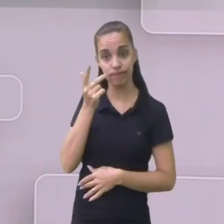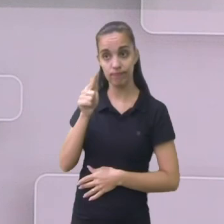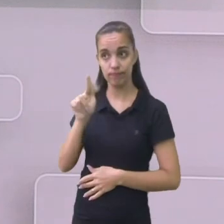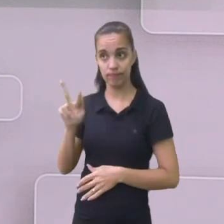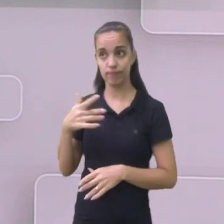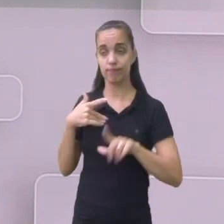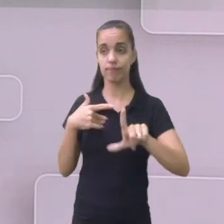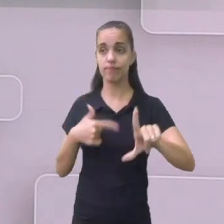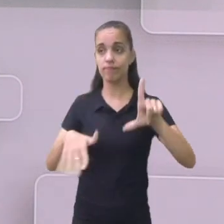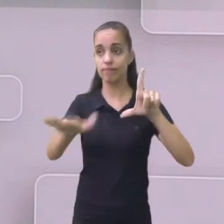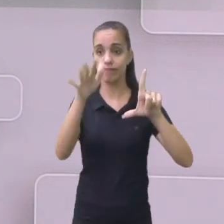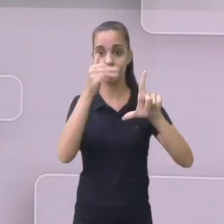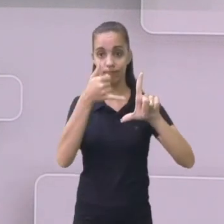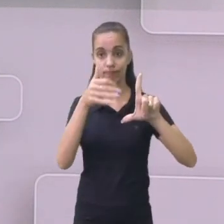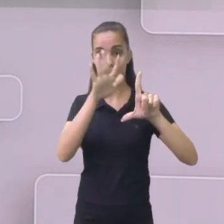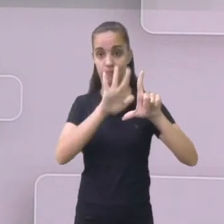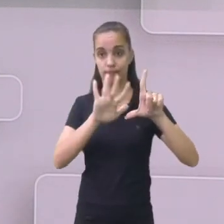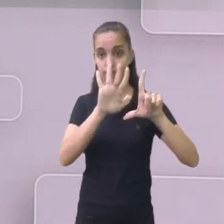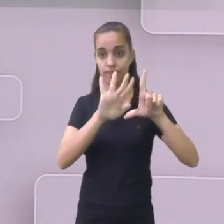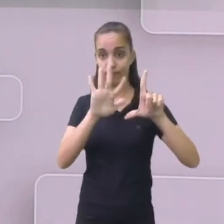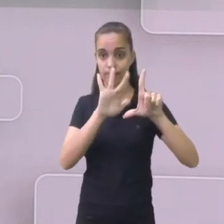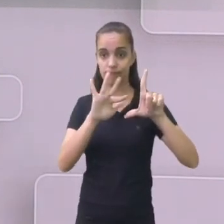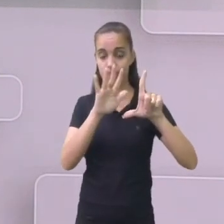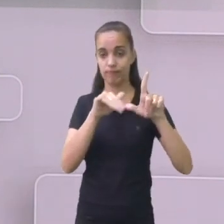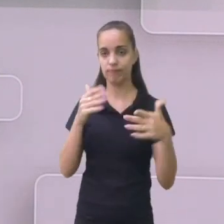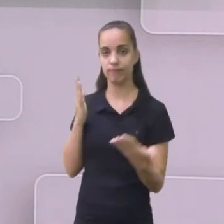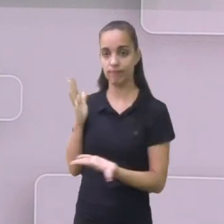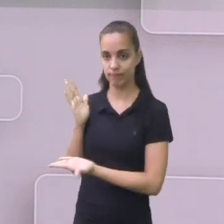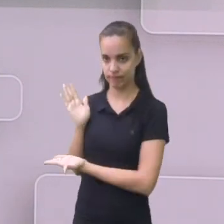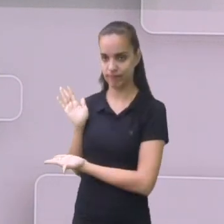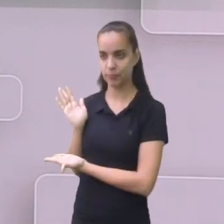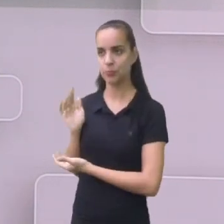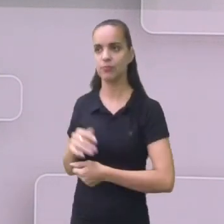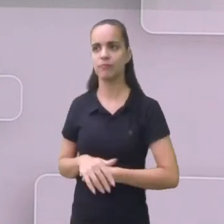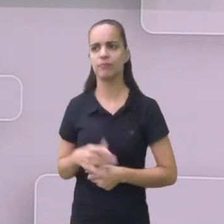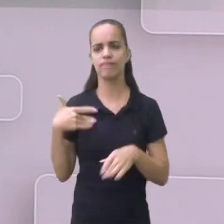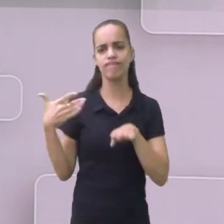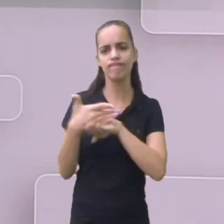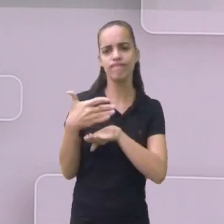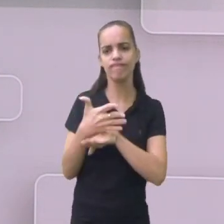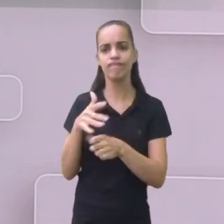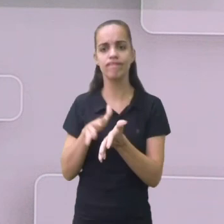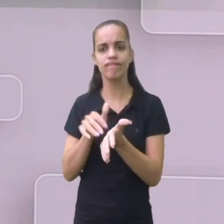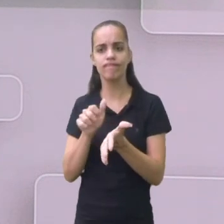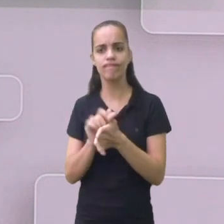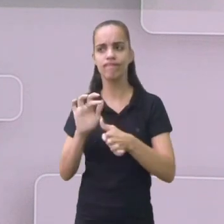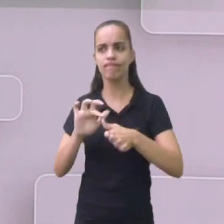SMED-GV, aponte a câmera do seu celular na imagem que aparece no canto da tela. Acesse as nossas redes